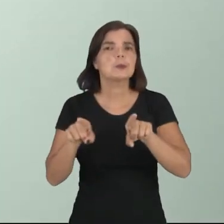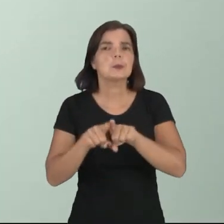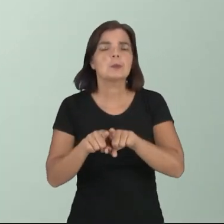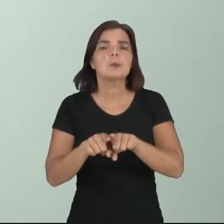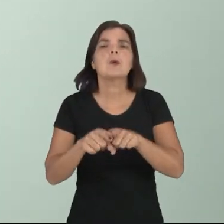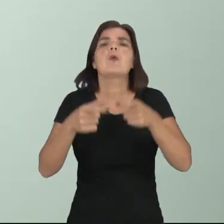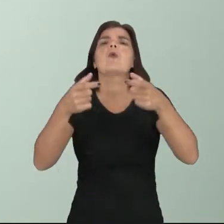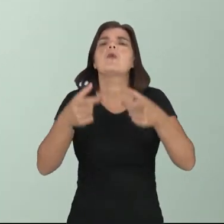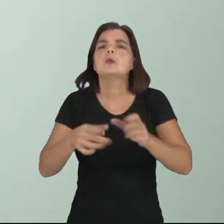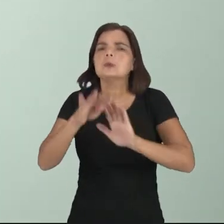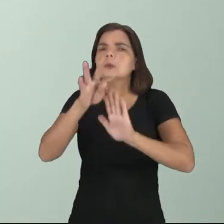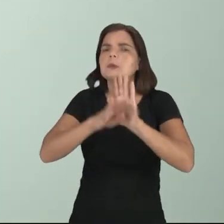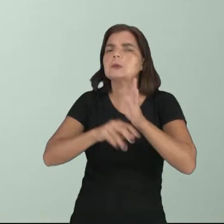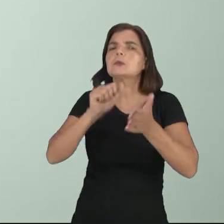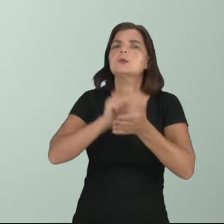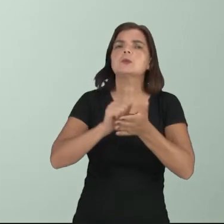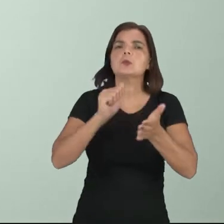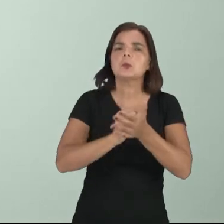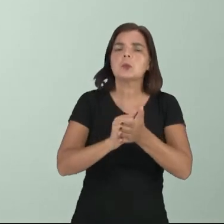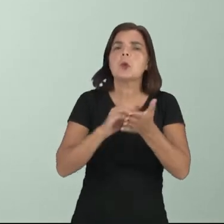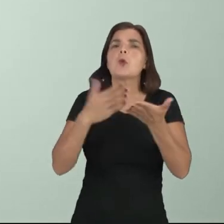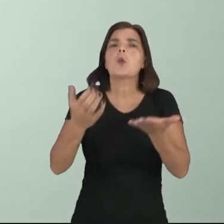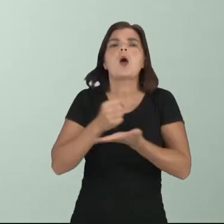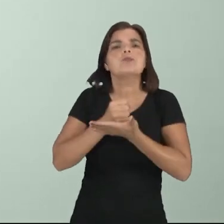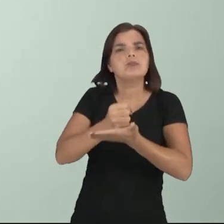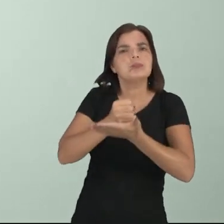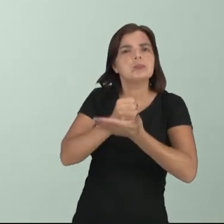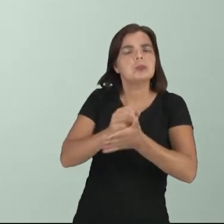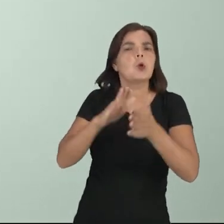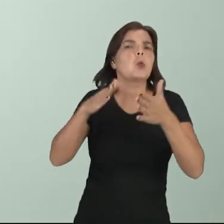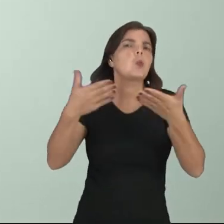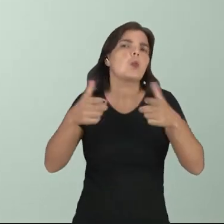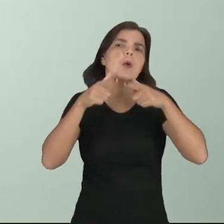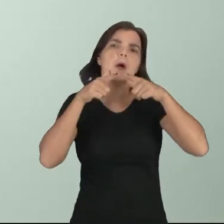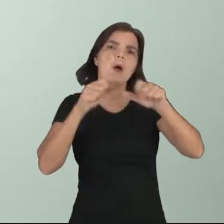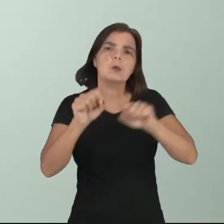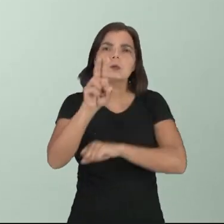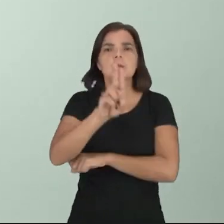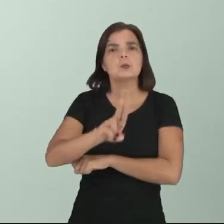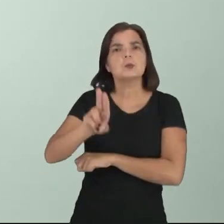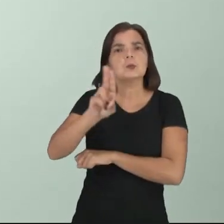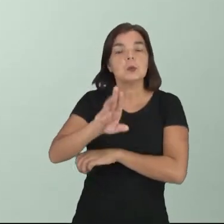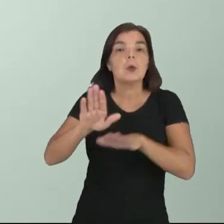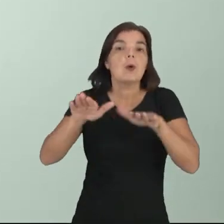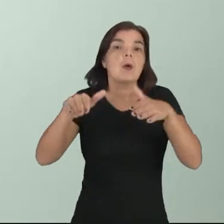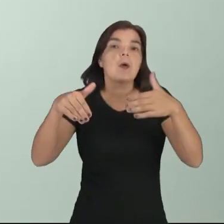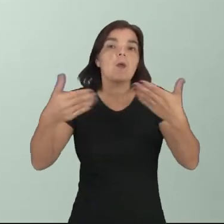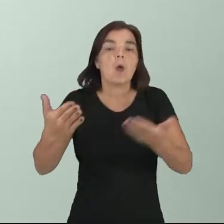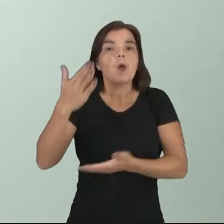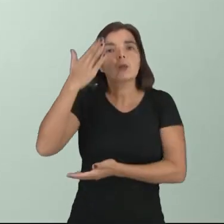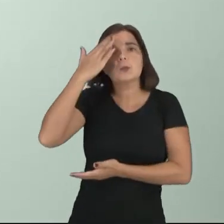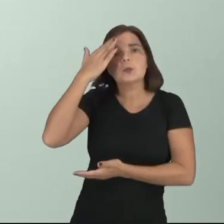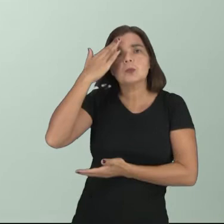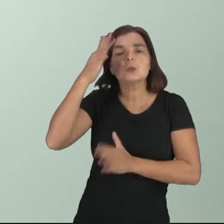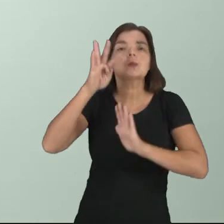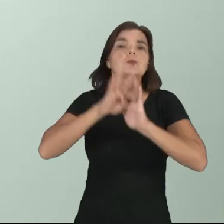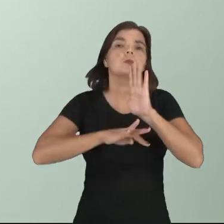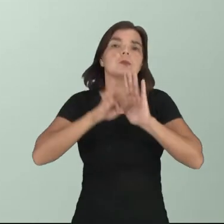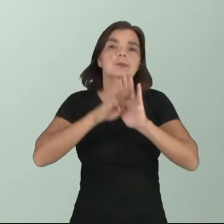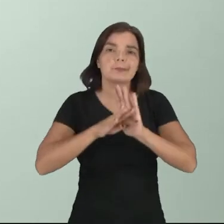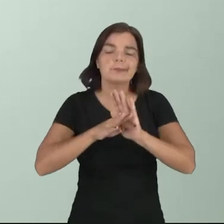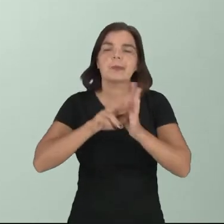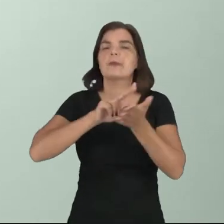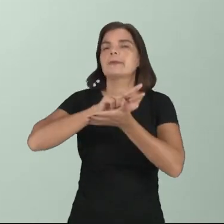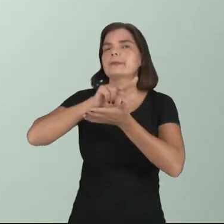também onde esse texto está sendo escrito, qual é o suporte, qual é a linguagem utilizada, qual é a interpretação desse